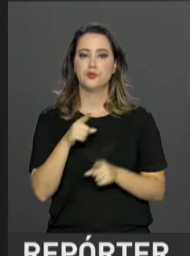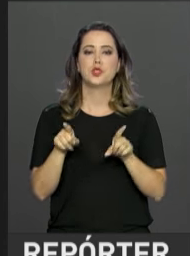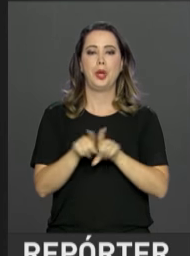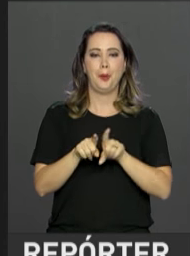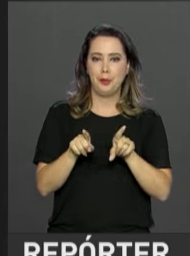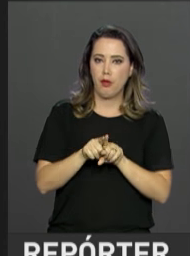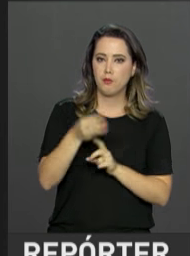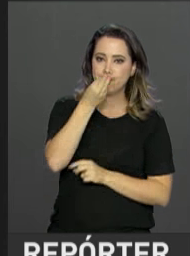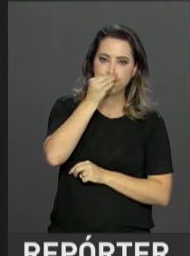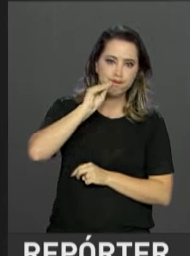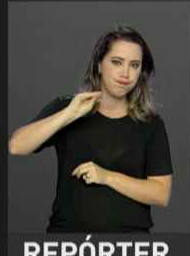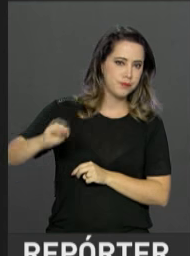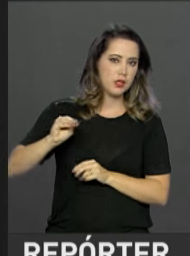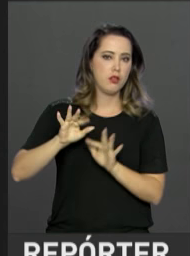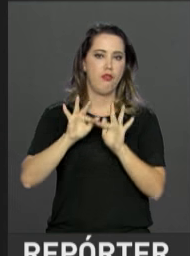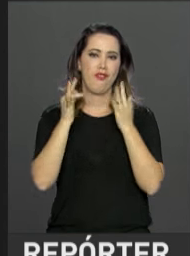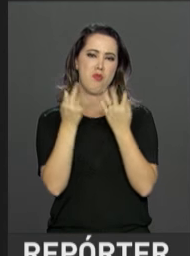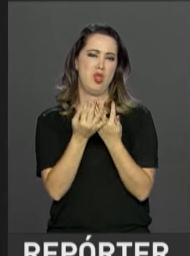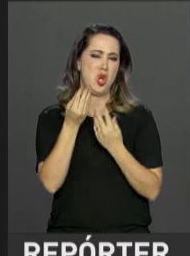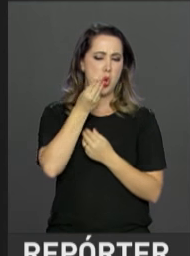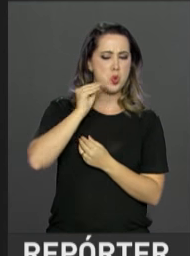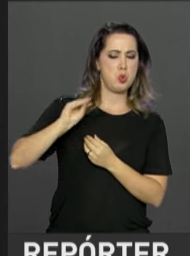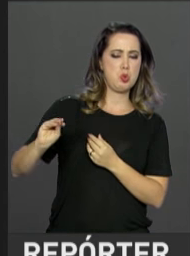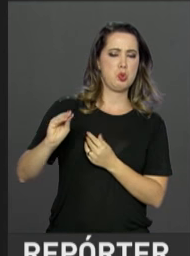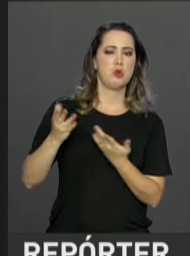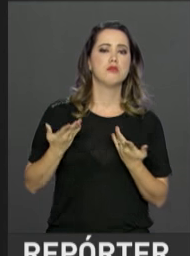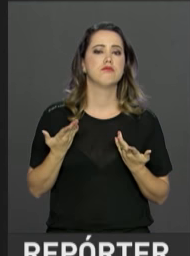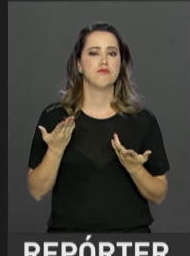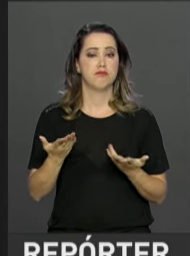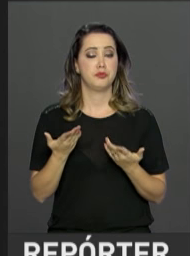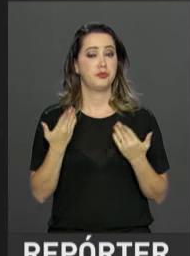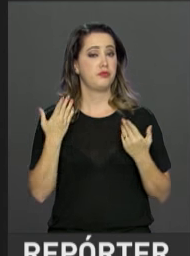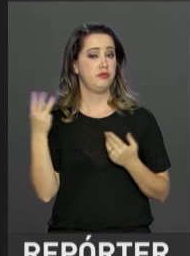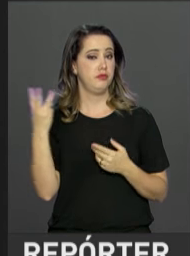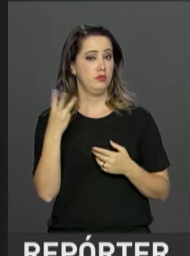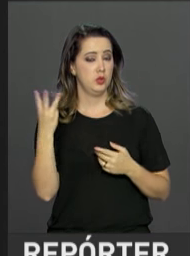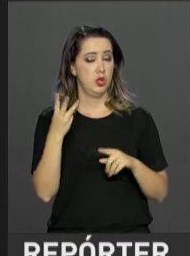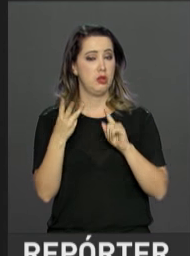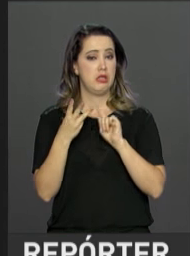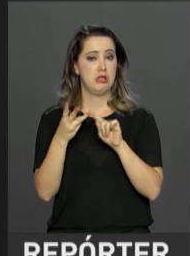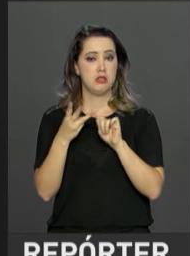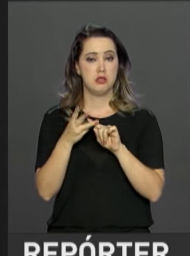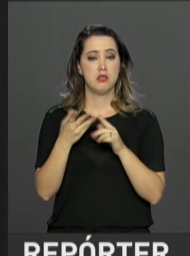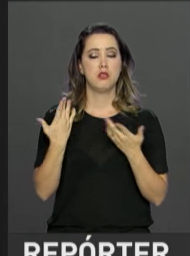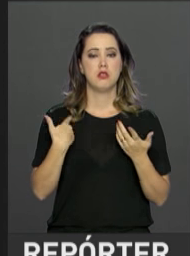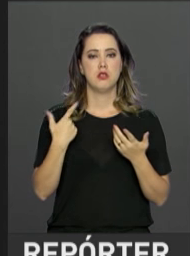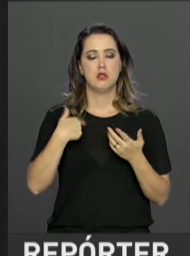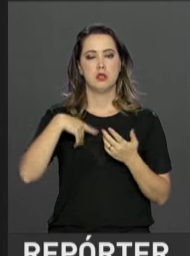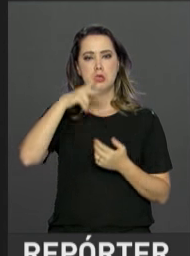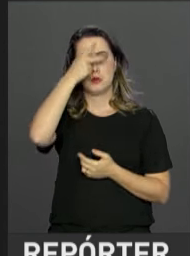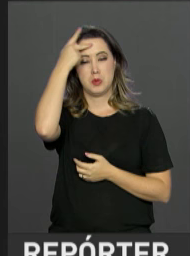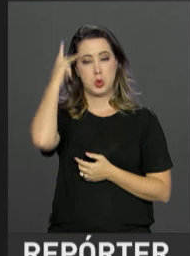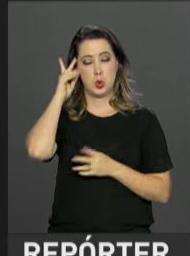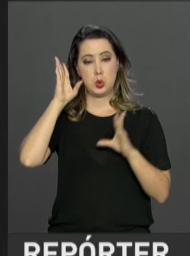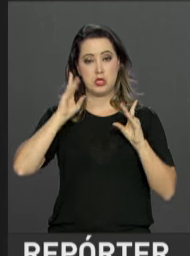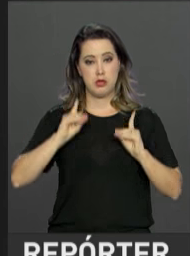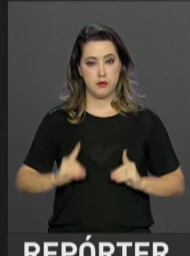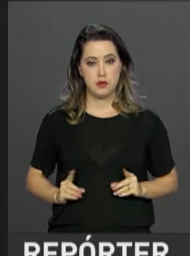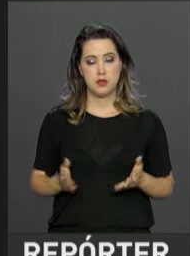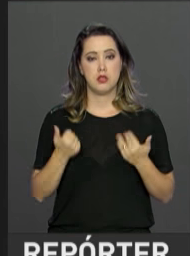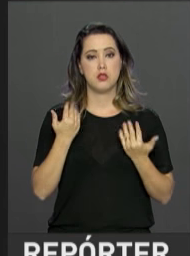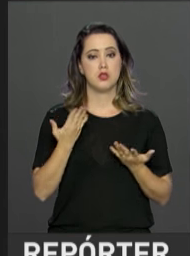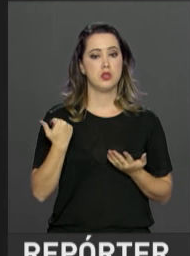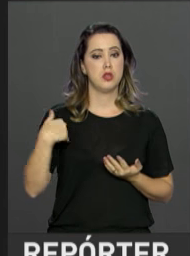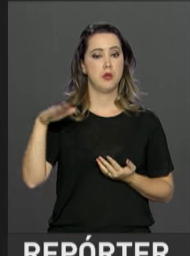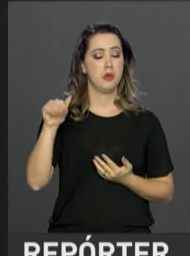negligência cometida pelos familiares da vítima na casa onde ela mora. Em terceiro lugar, estão as violações contra as pessoas com deficiência.